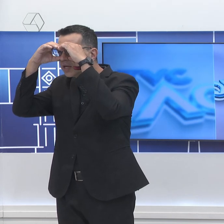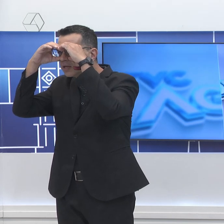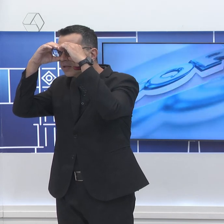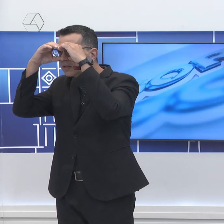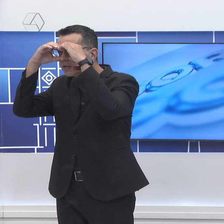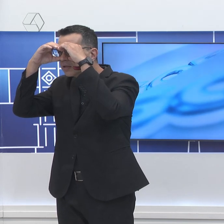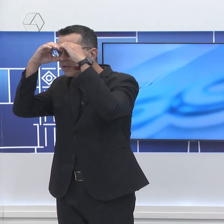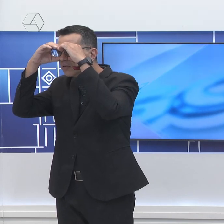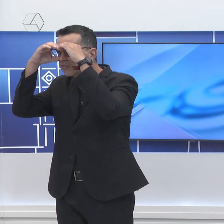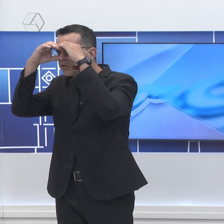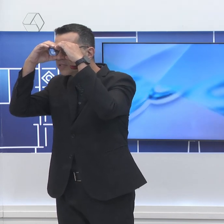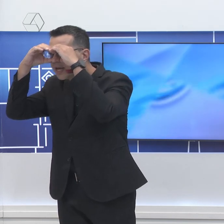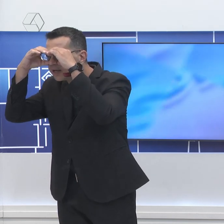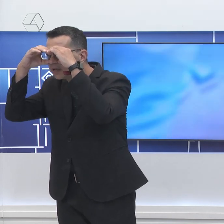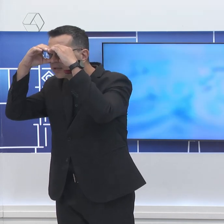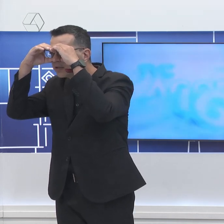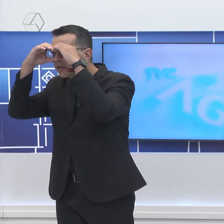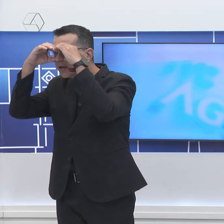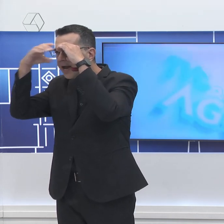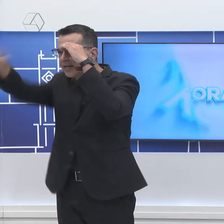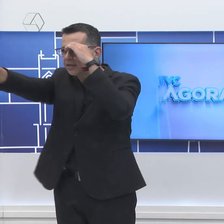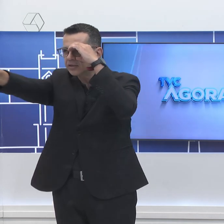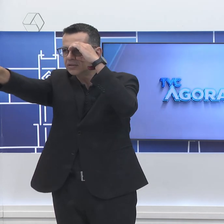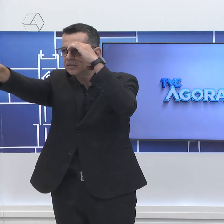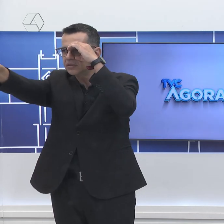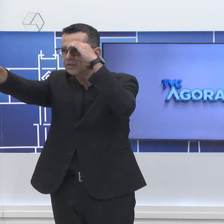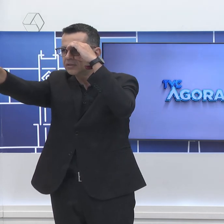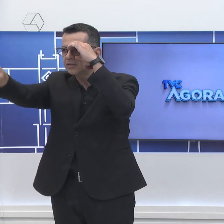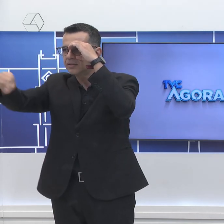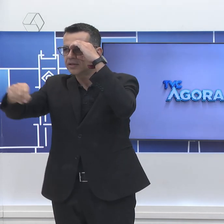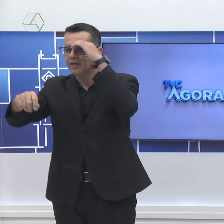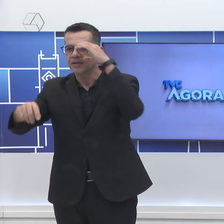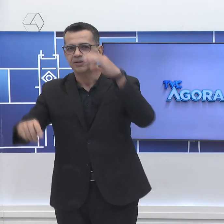Você. Você. Aí.